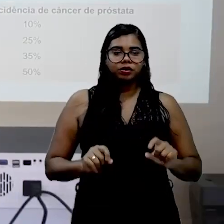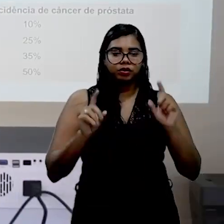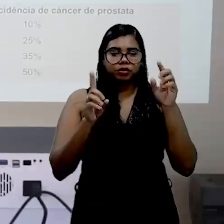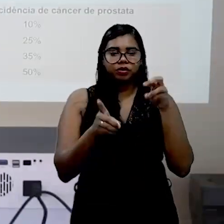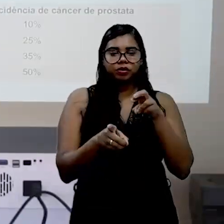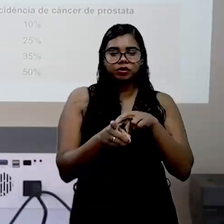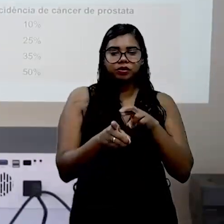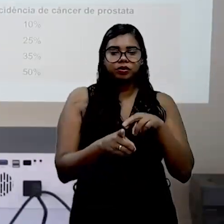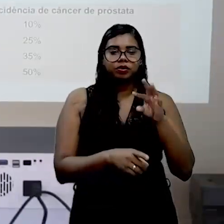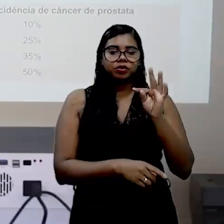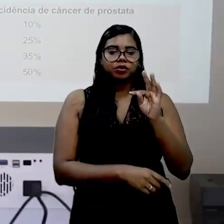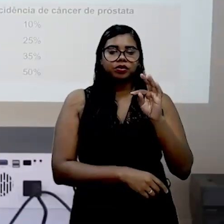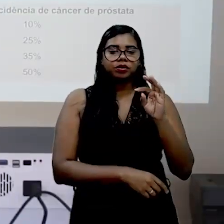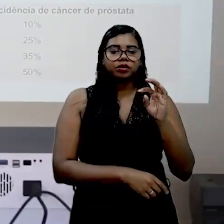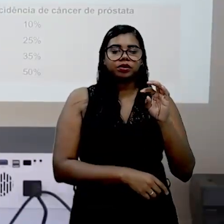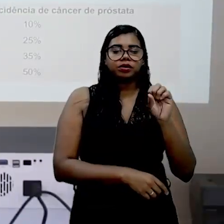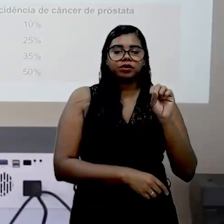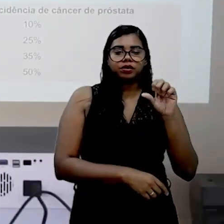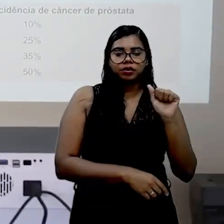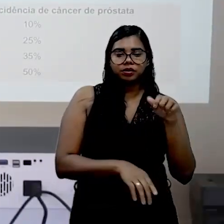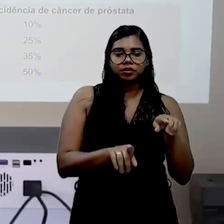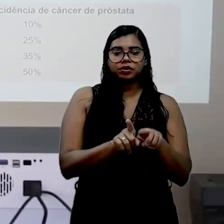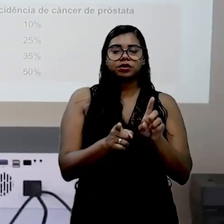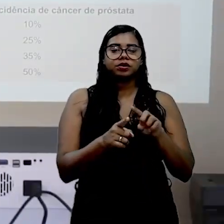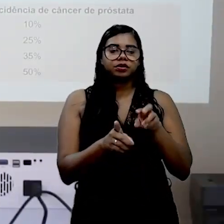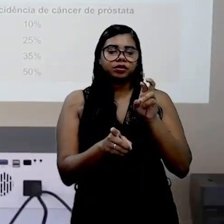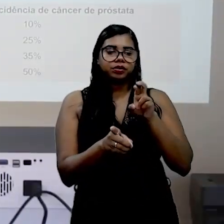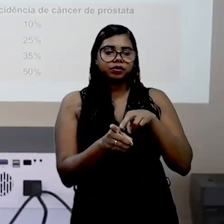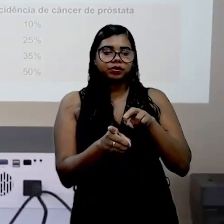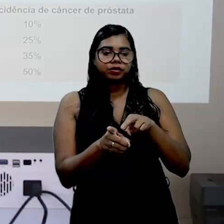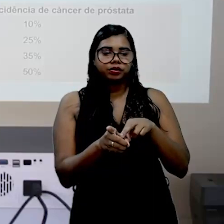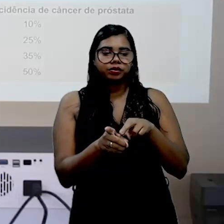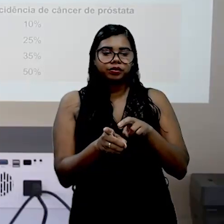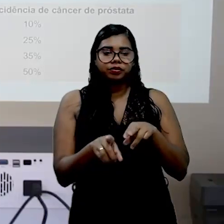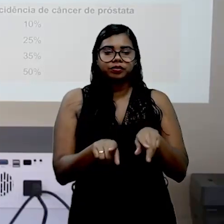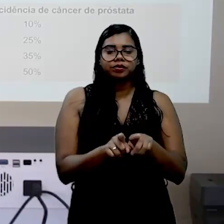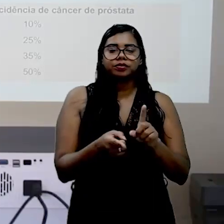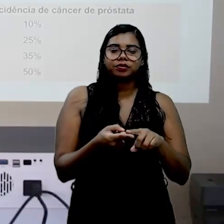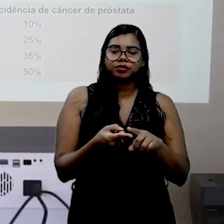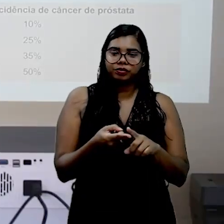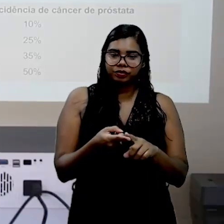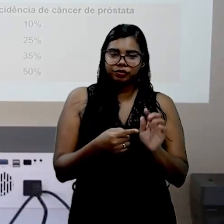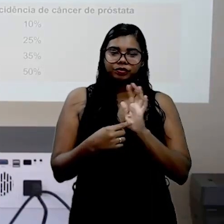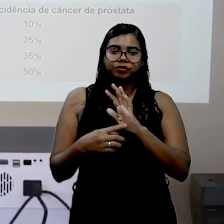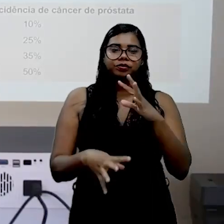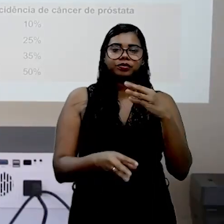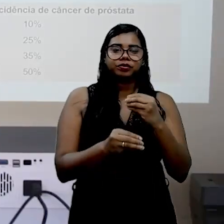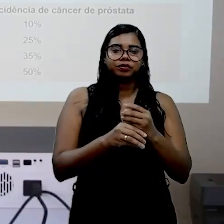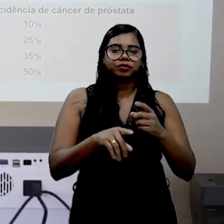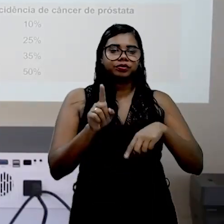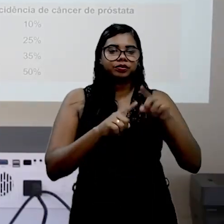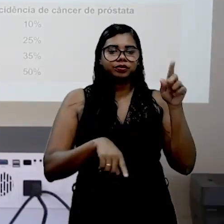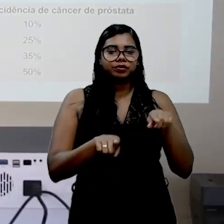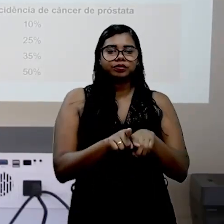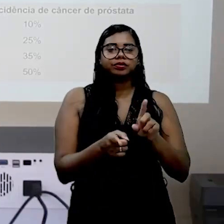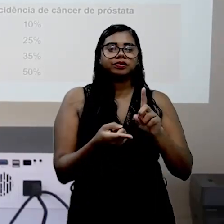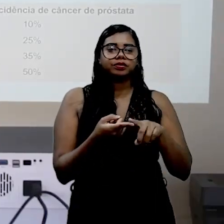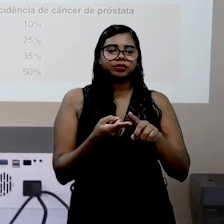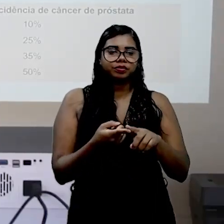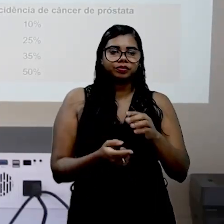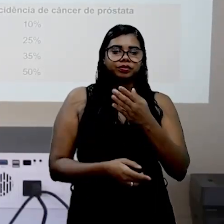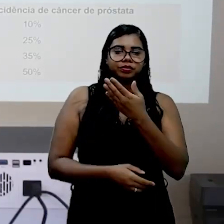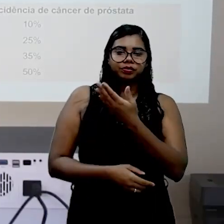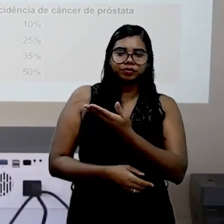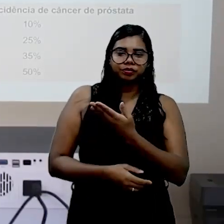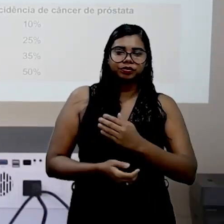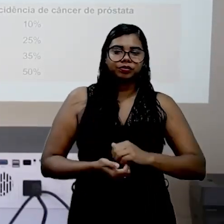faz parte do exame de próstata, né? Do screening de próstata, esse sim vale a pena fazer. É uma enzima, uma proteína, né? Que ela, qual é a função